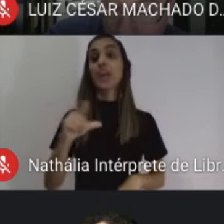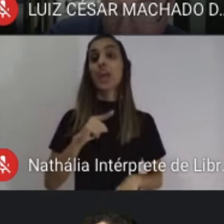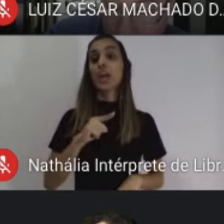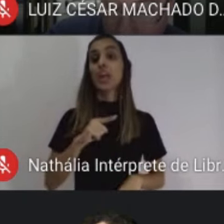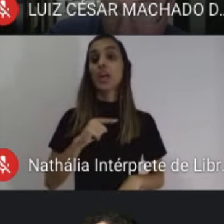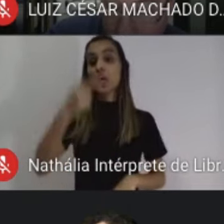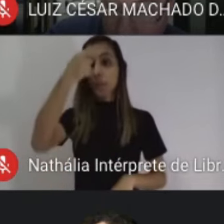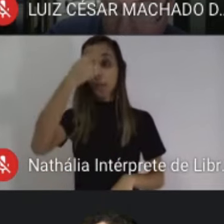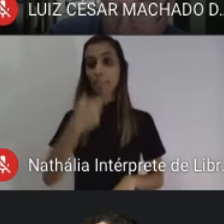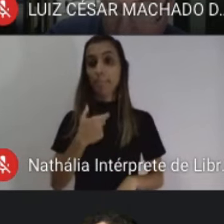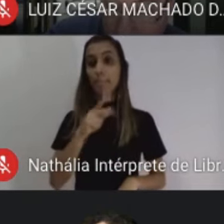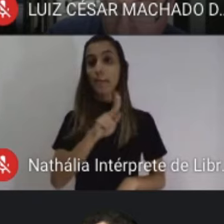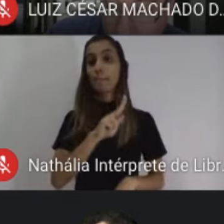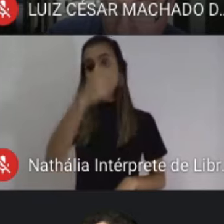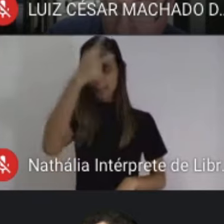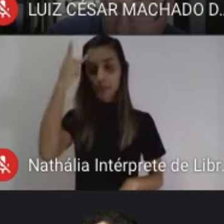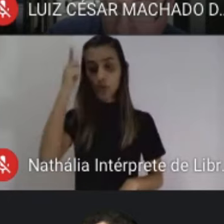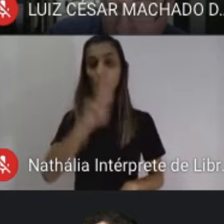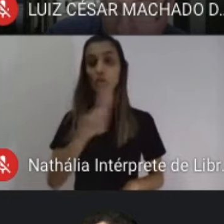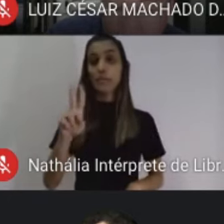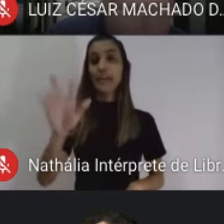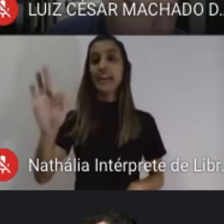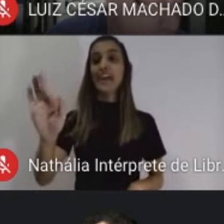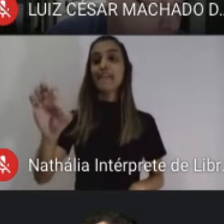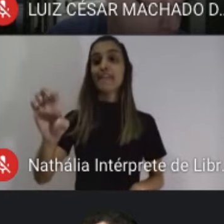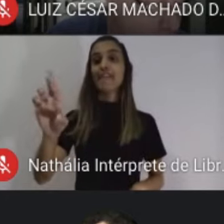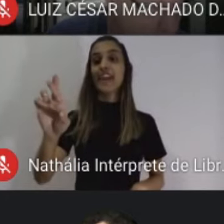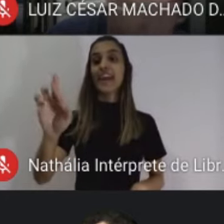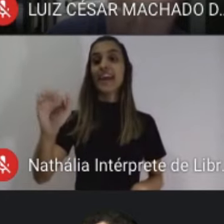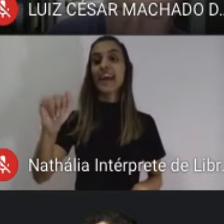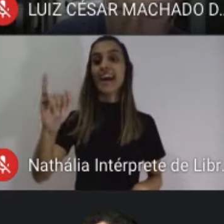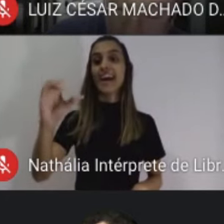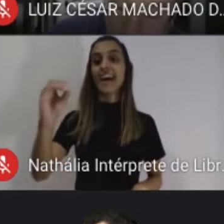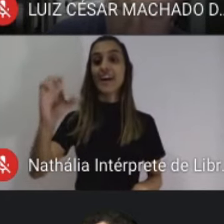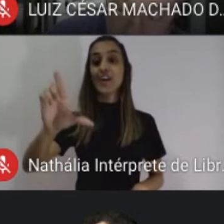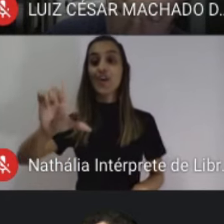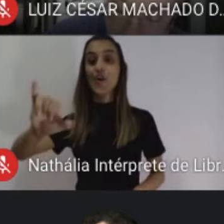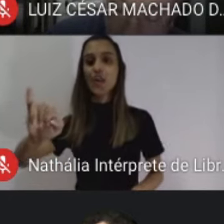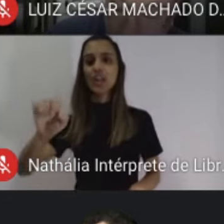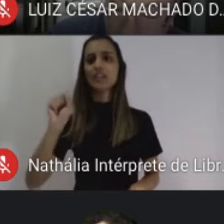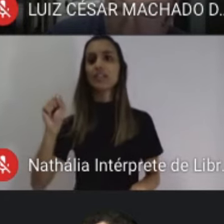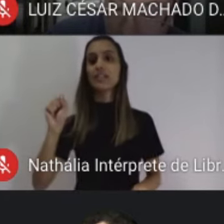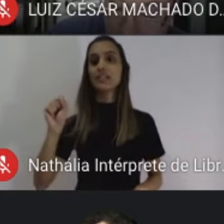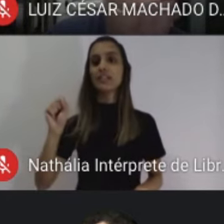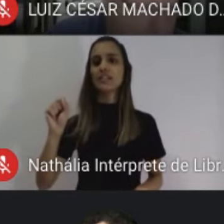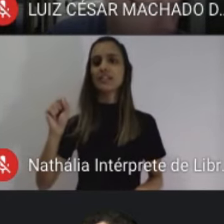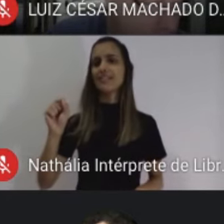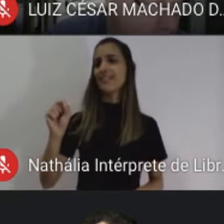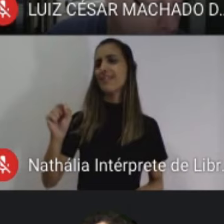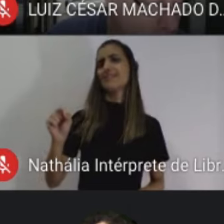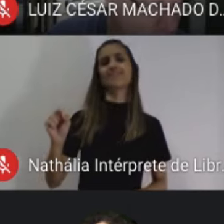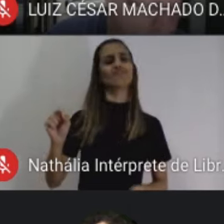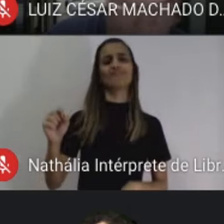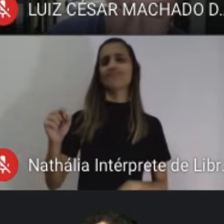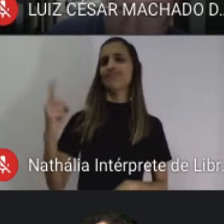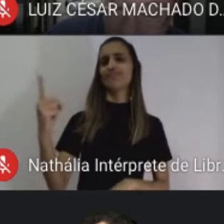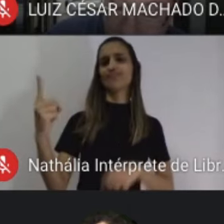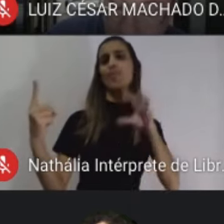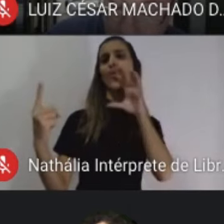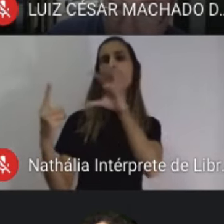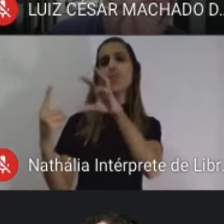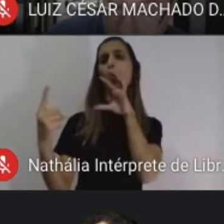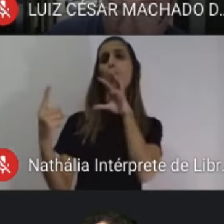dos sujeitos que nos anos 80 estava fortemente preocupado em fazer uma leitura democrática dos crimes políticos na